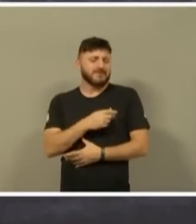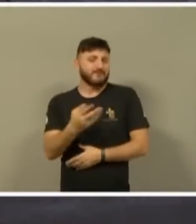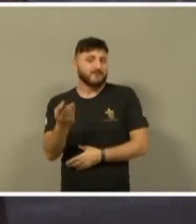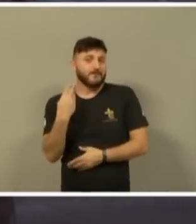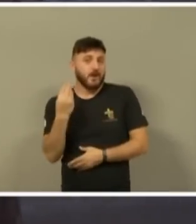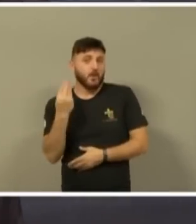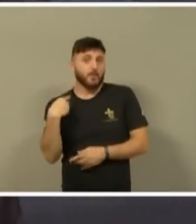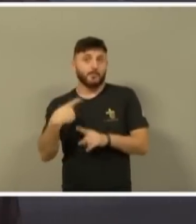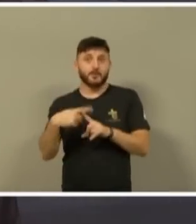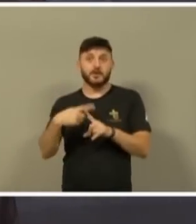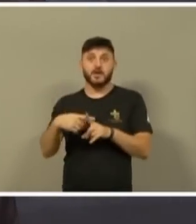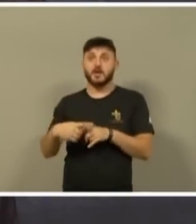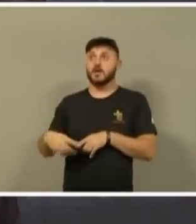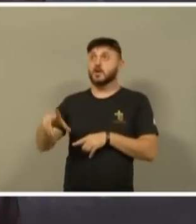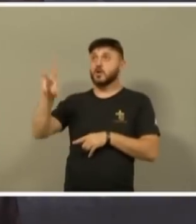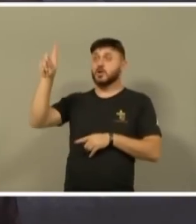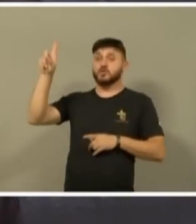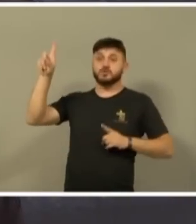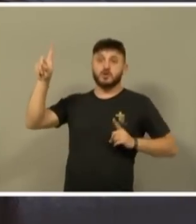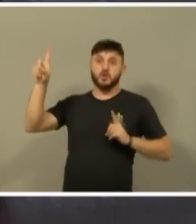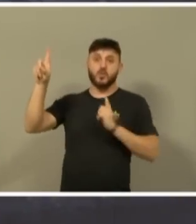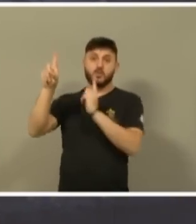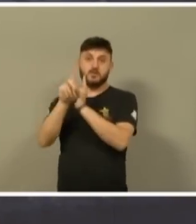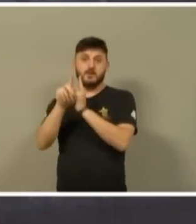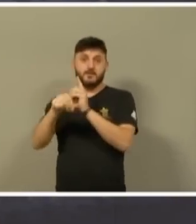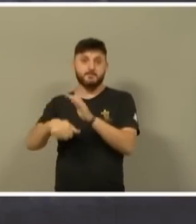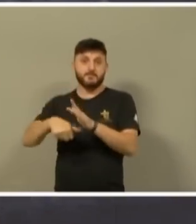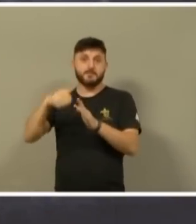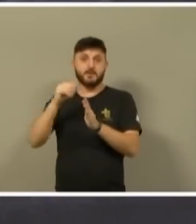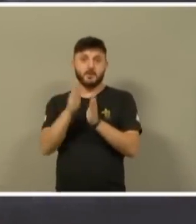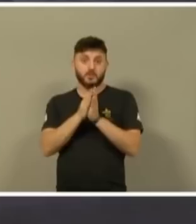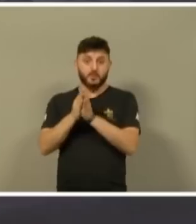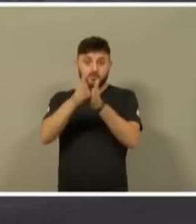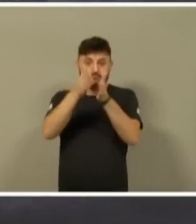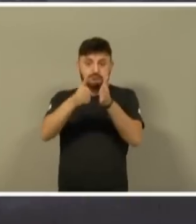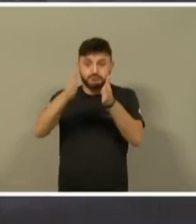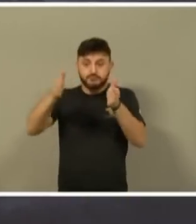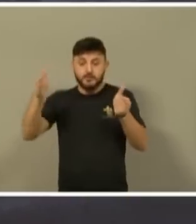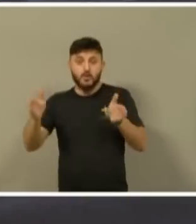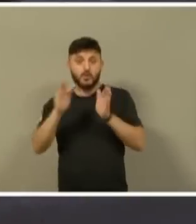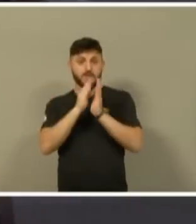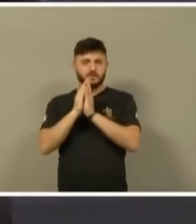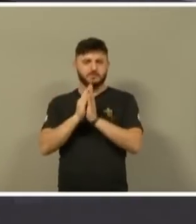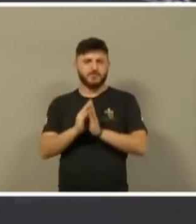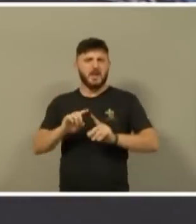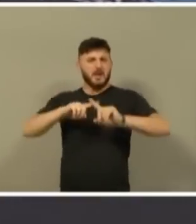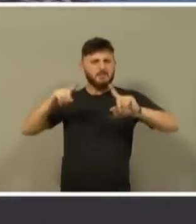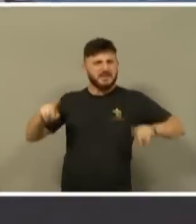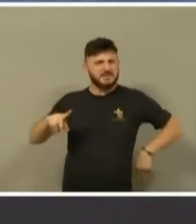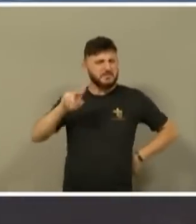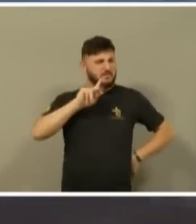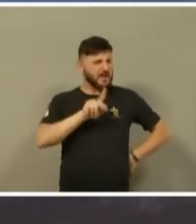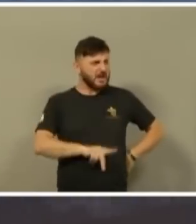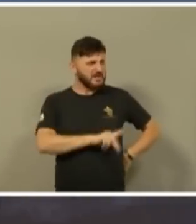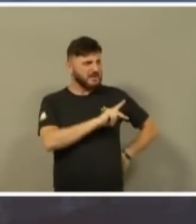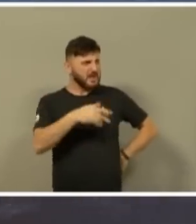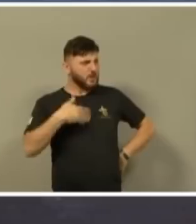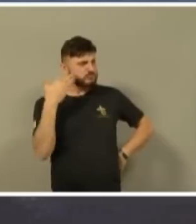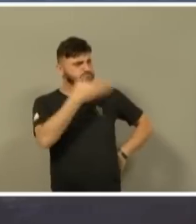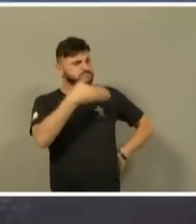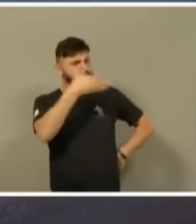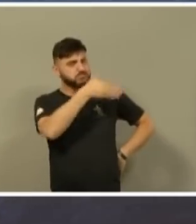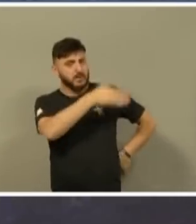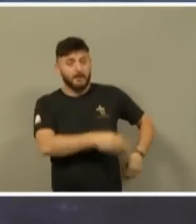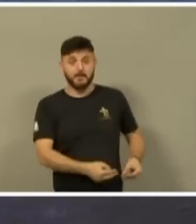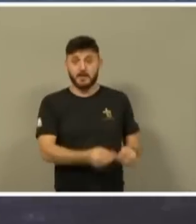encontrar a misericórdia, primeiro passo da oração. E como? Mas padre, eu vou na igreja, eu participo de